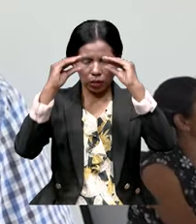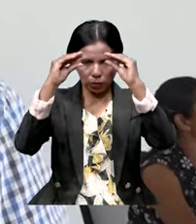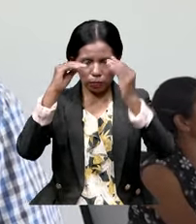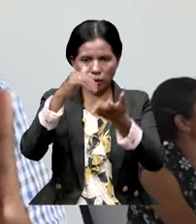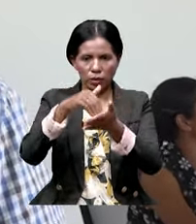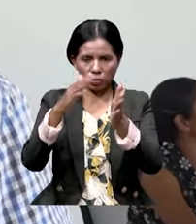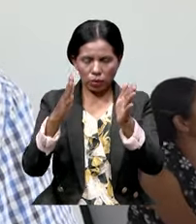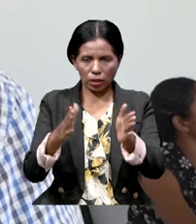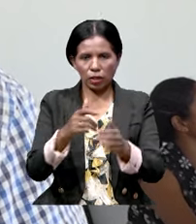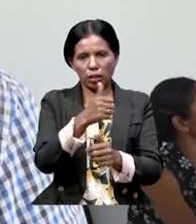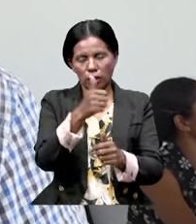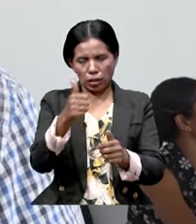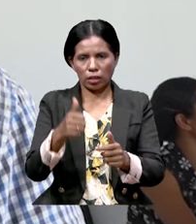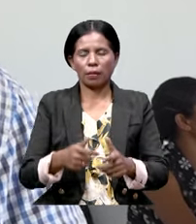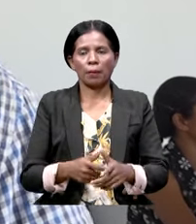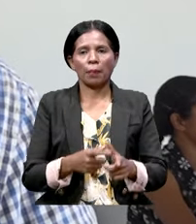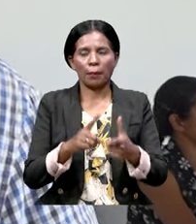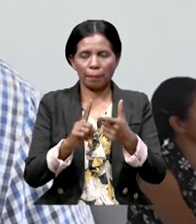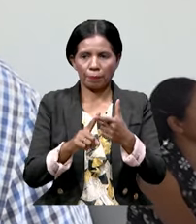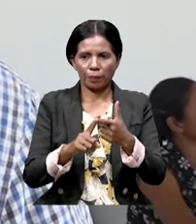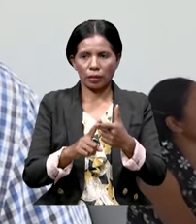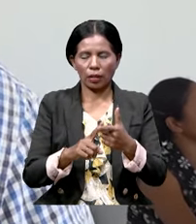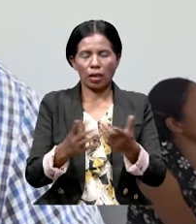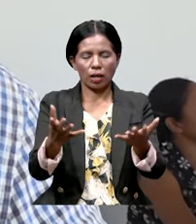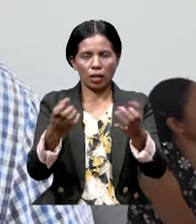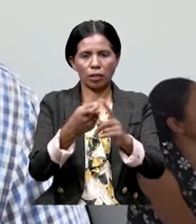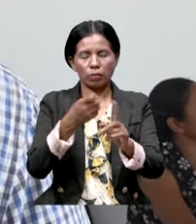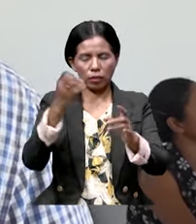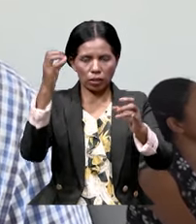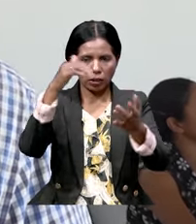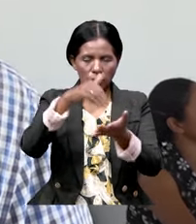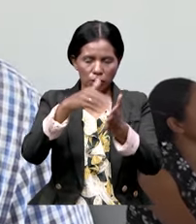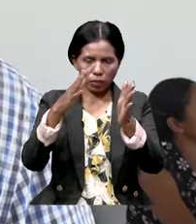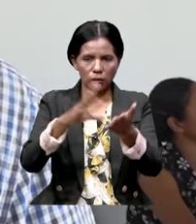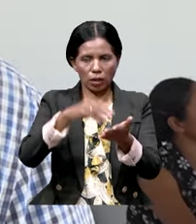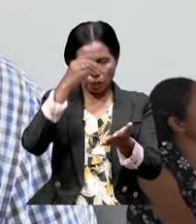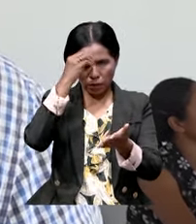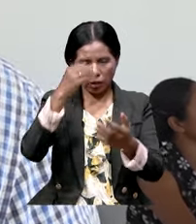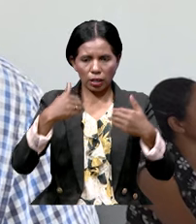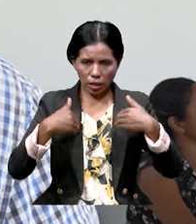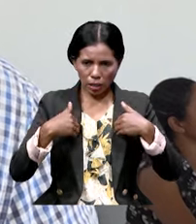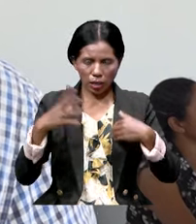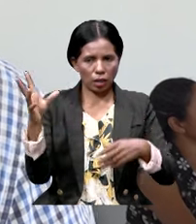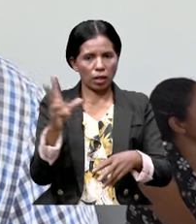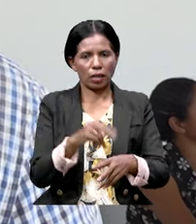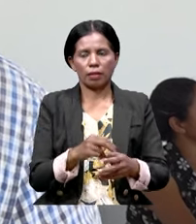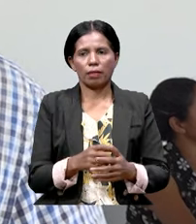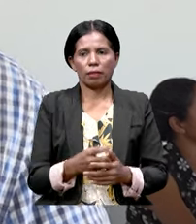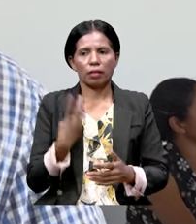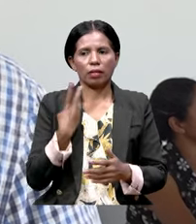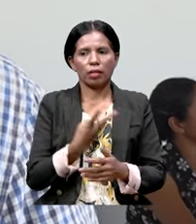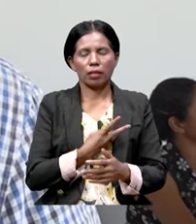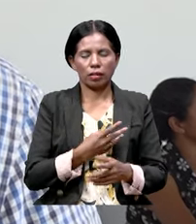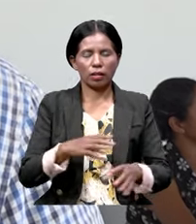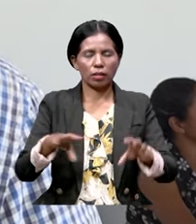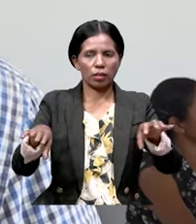dida. Ne primero, segundo, intereses estudante sira nian atau aprende, vontade ne iha galai. Agora ita ni